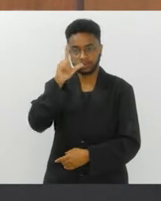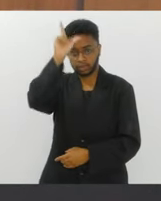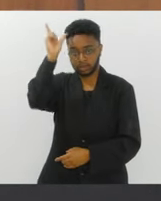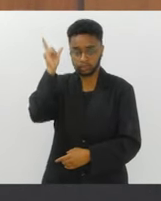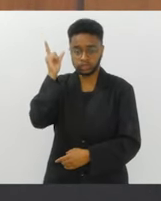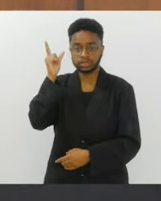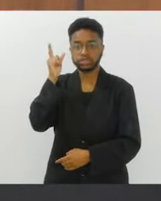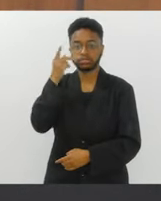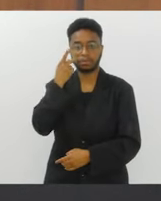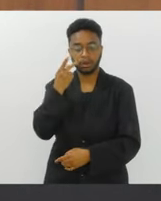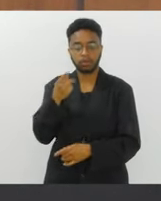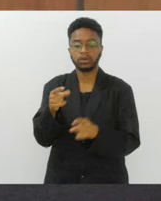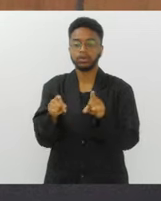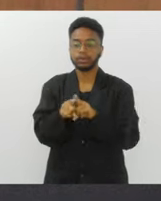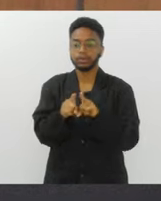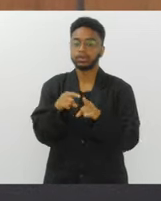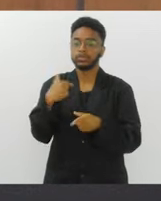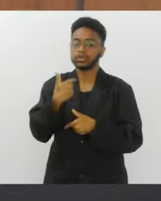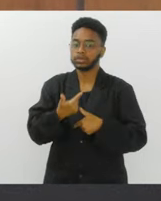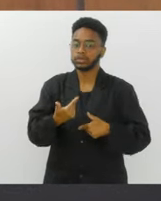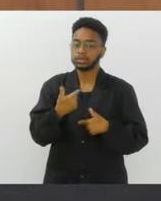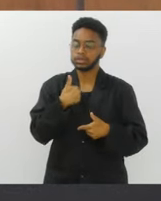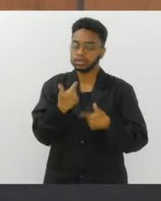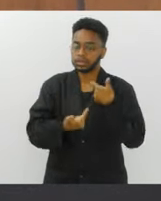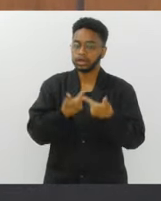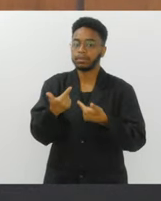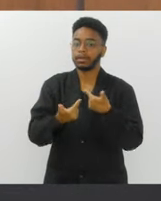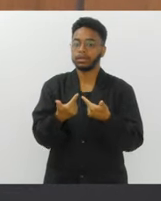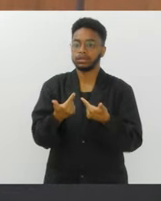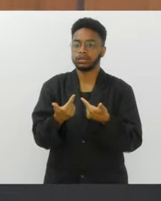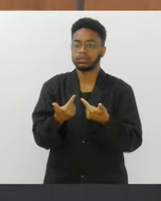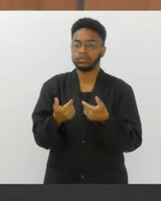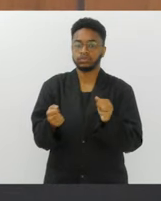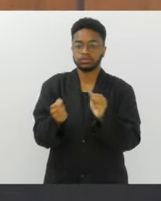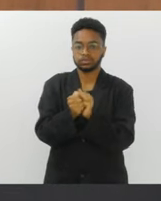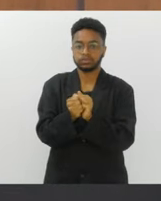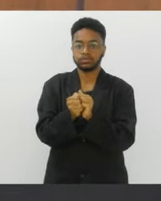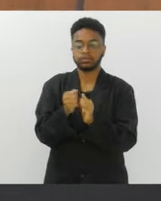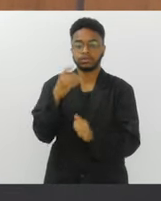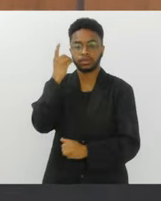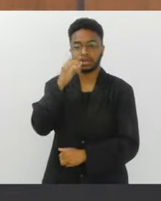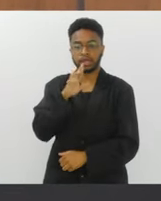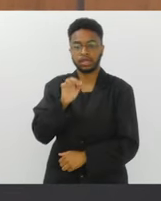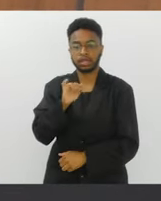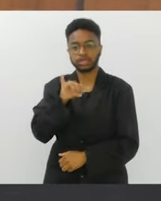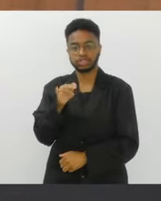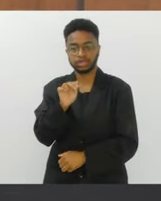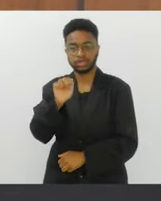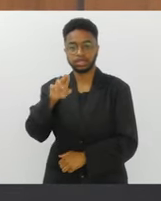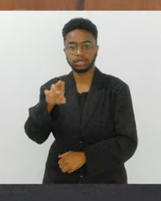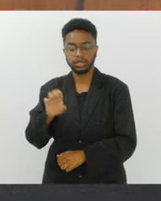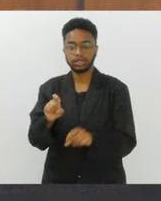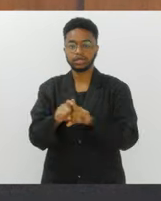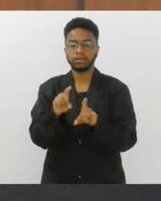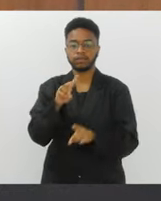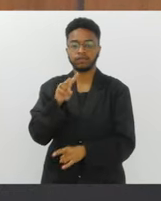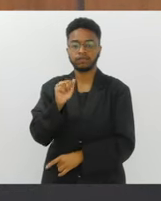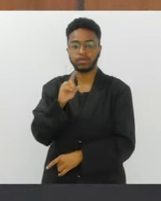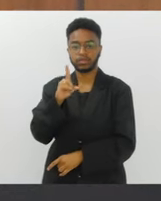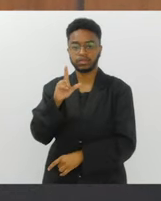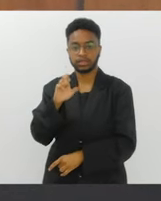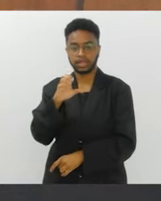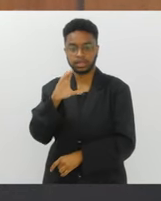Luiz Paulo. A gente trabalhou aqui com liderança com o deputado, da deputada Regiane, do Valdeque Carneiro, e